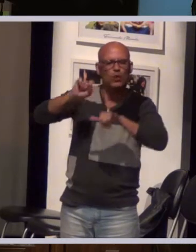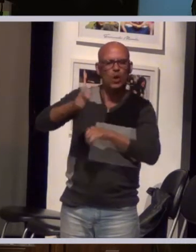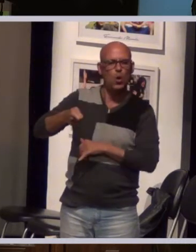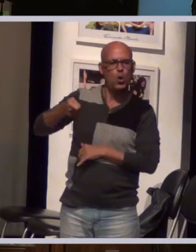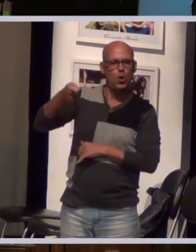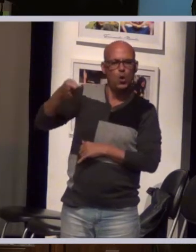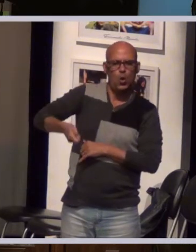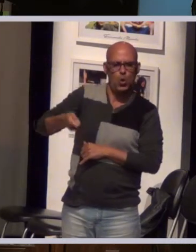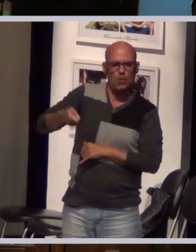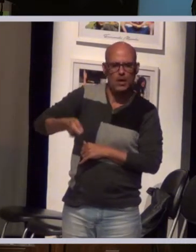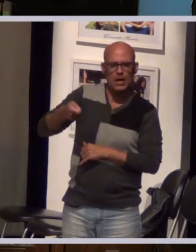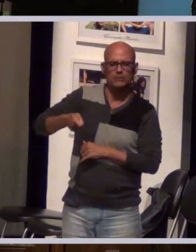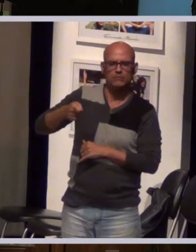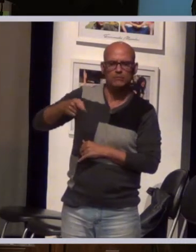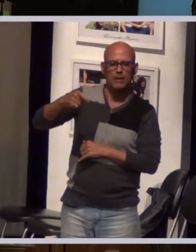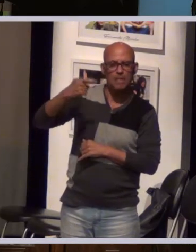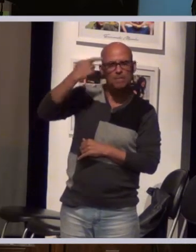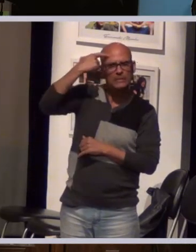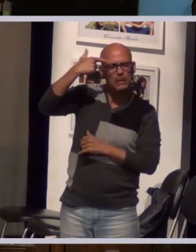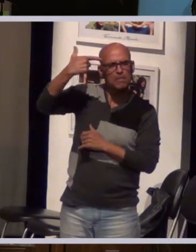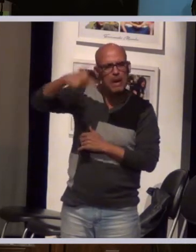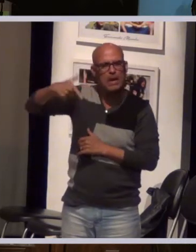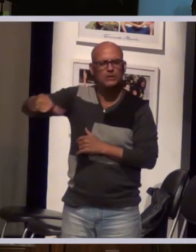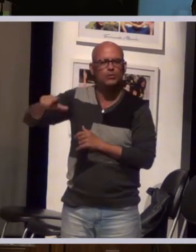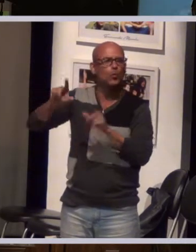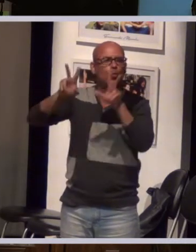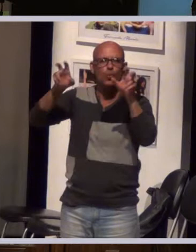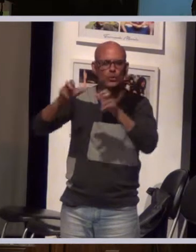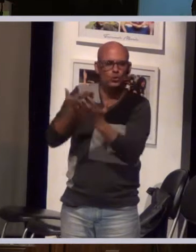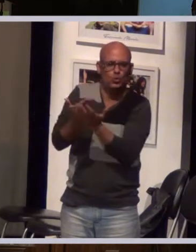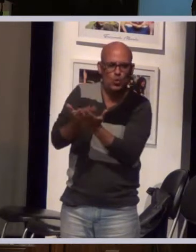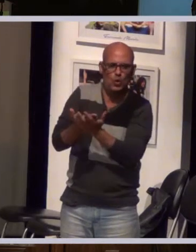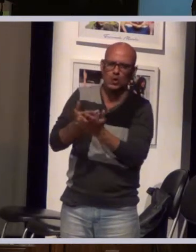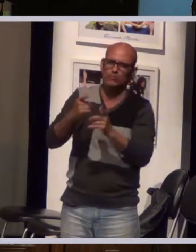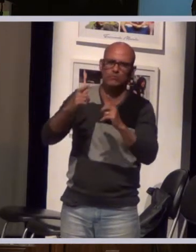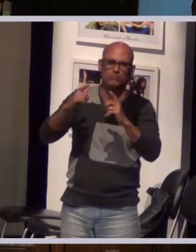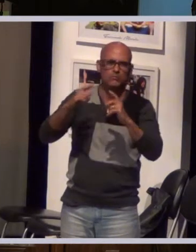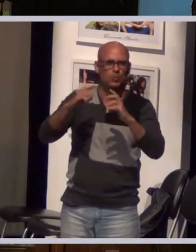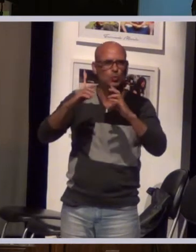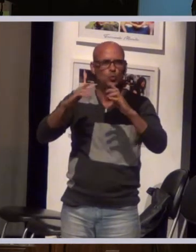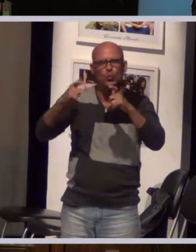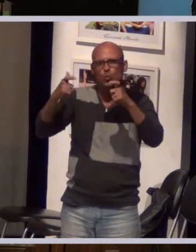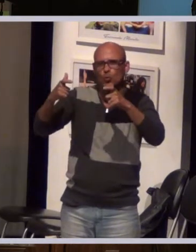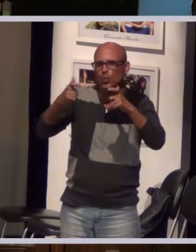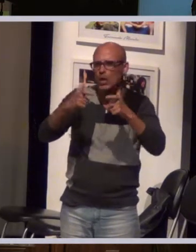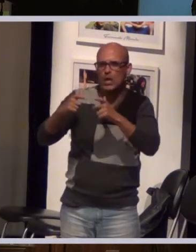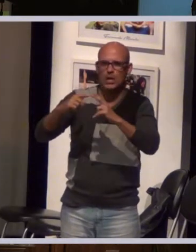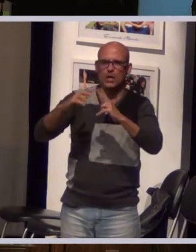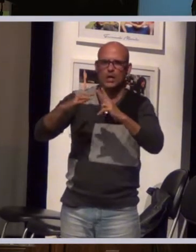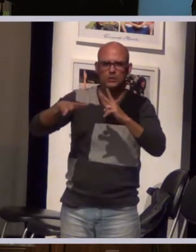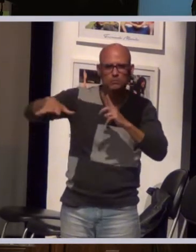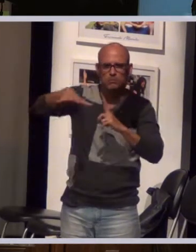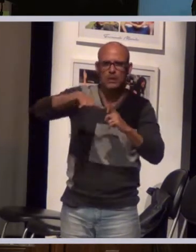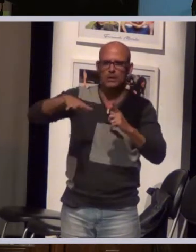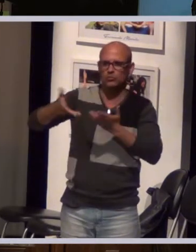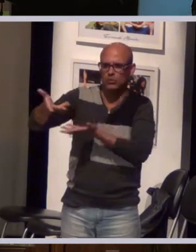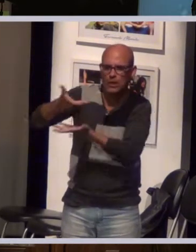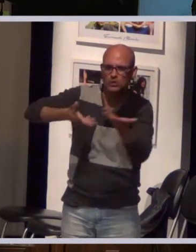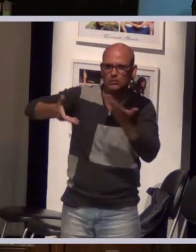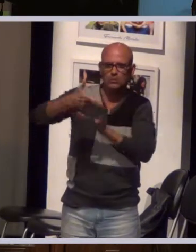de repensar a escola, seus tempos, espaços profissionais,